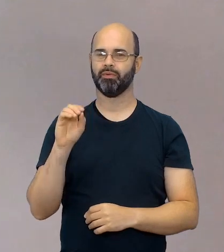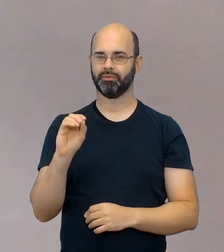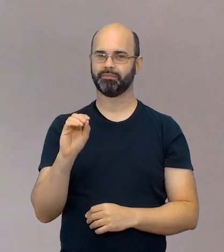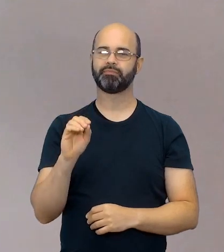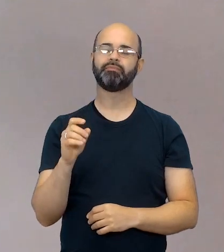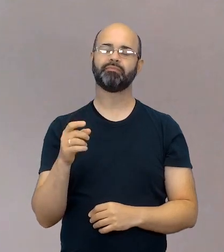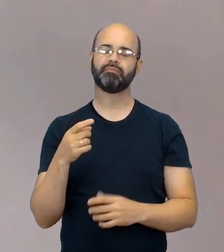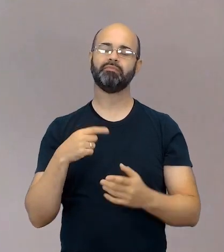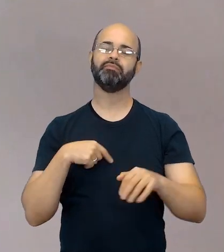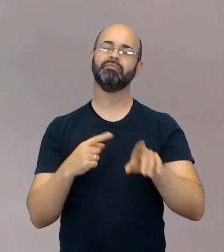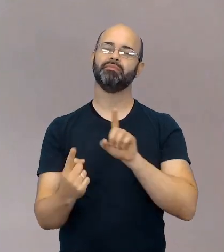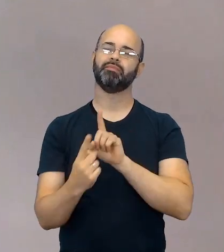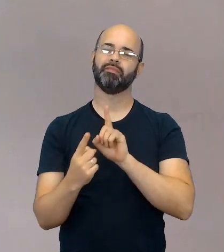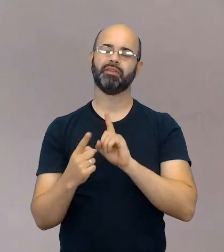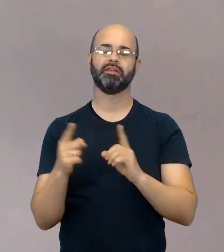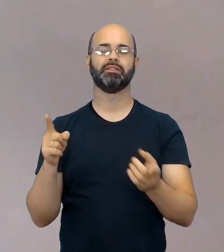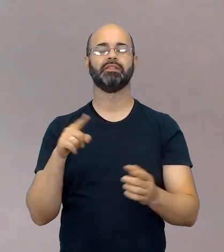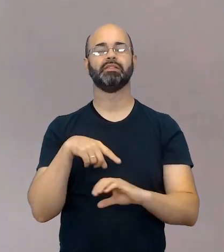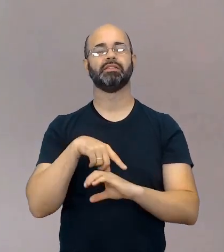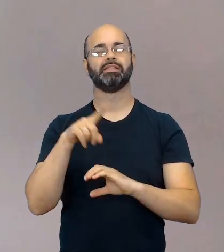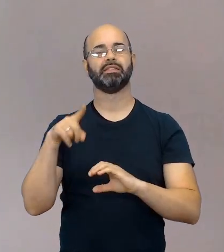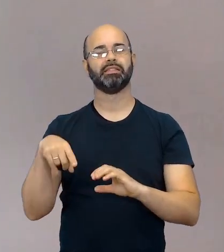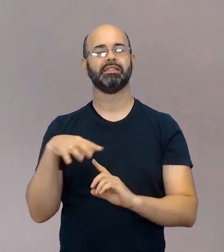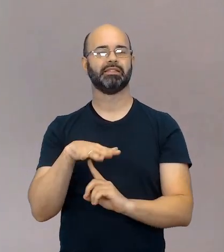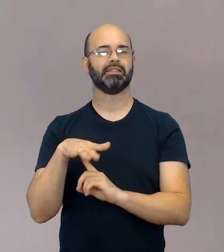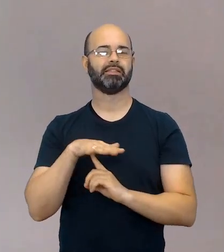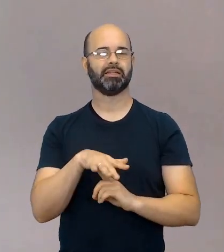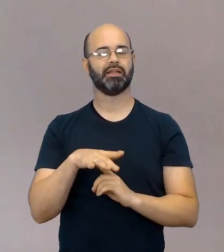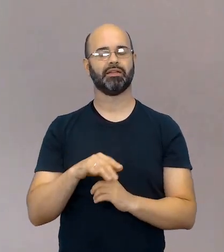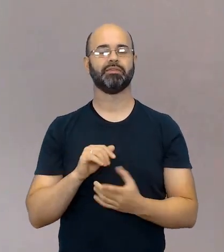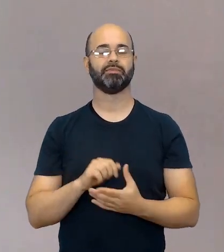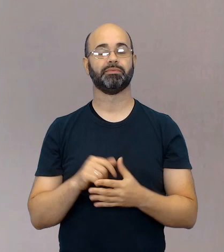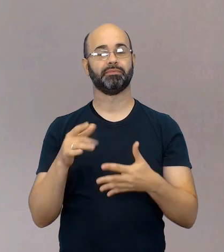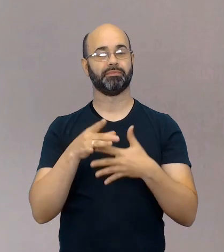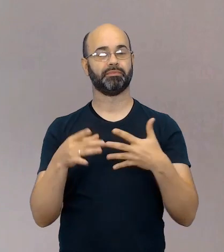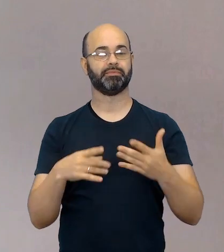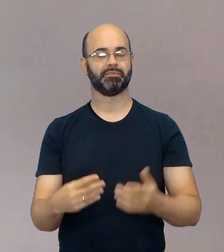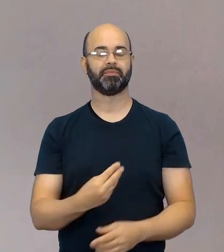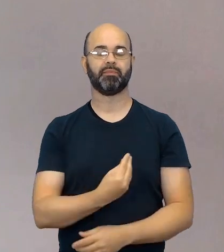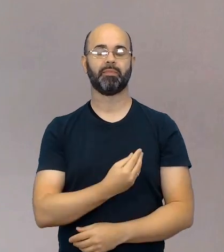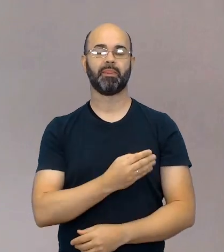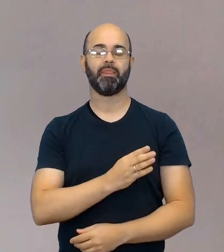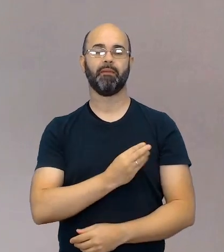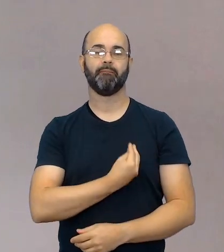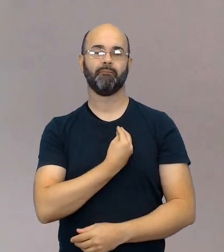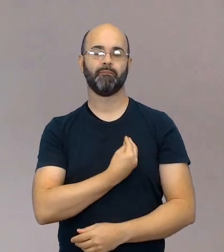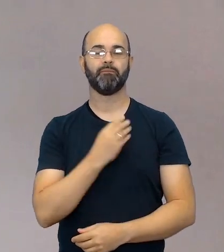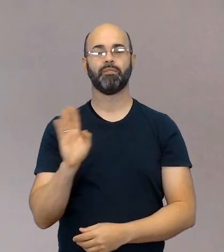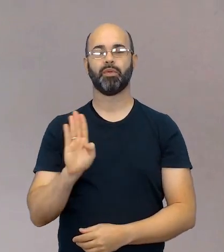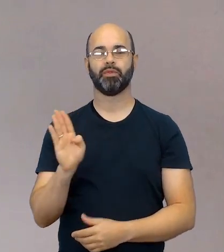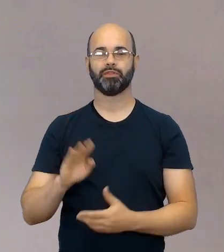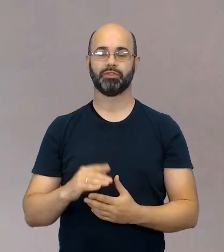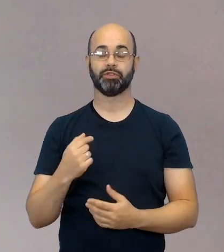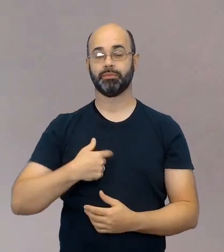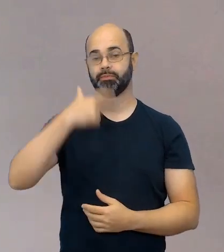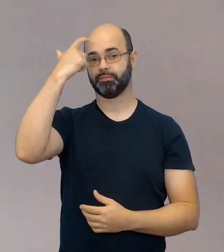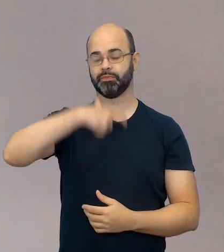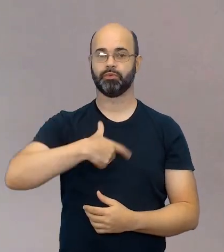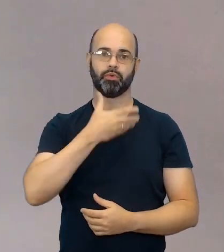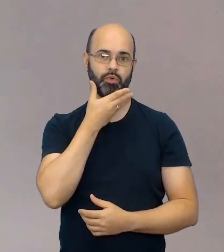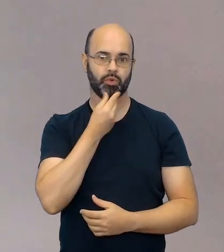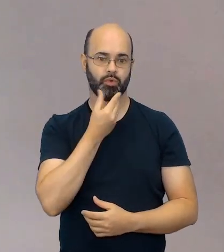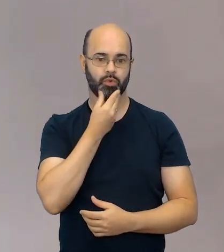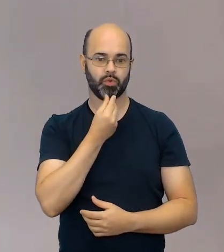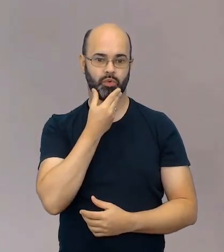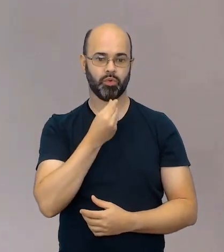da Natureza no componente curricular Biologia. Então, eu vou fazer minha autodescrição, né? Eu sou homem, tenho